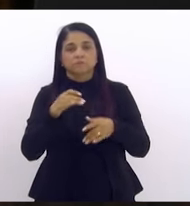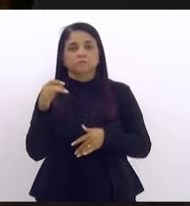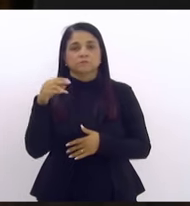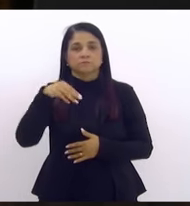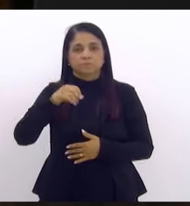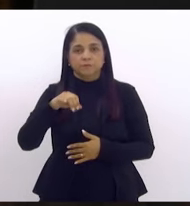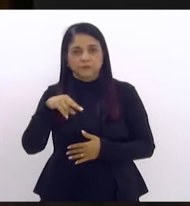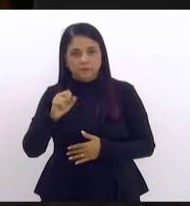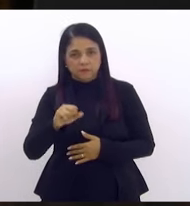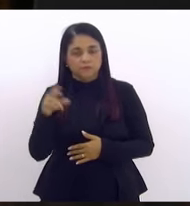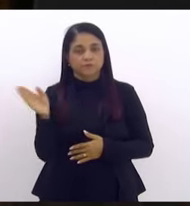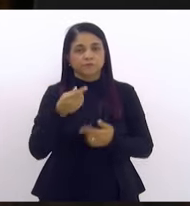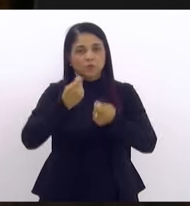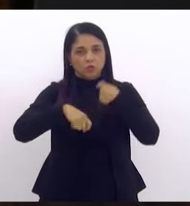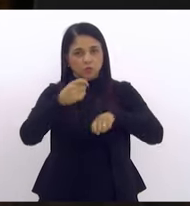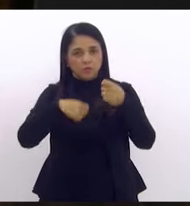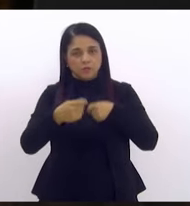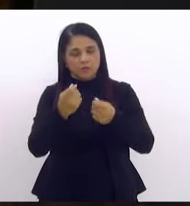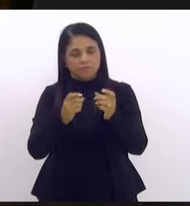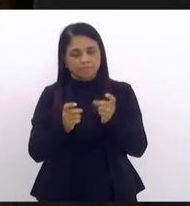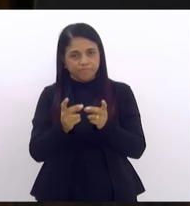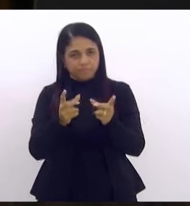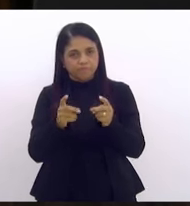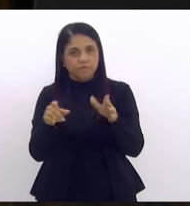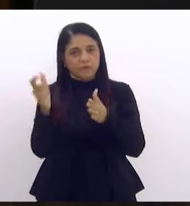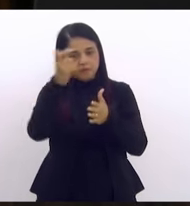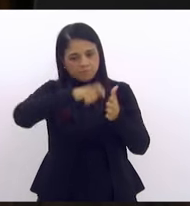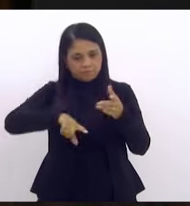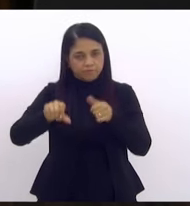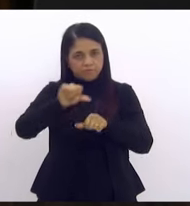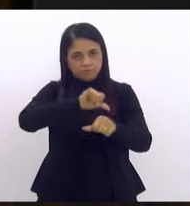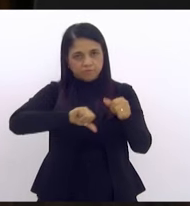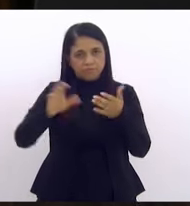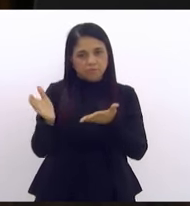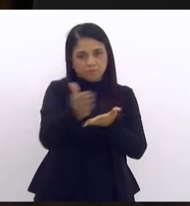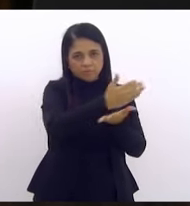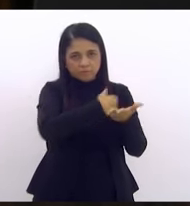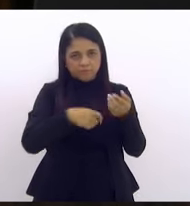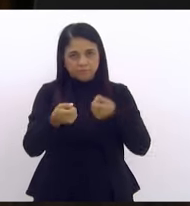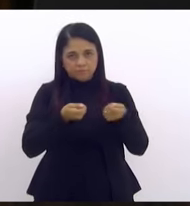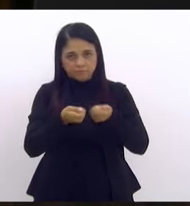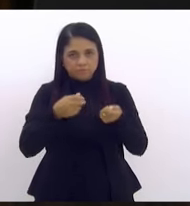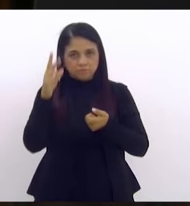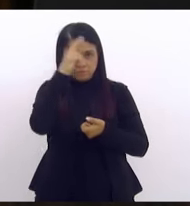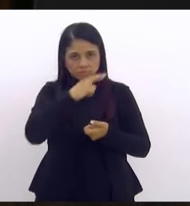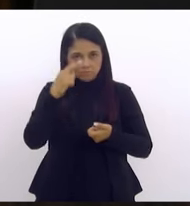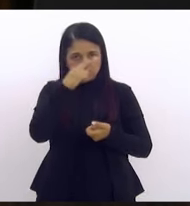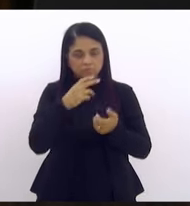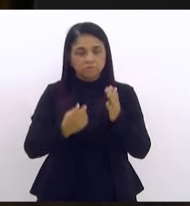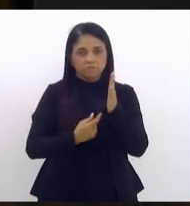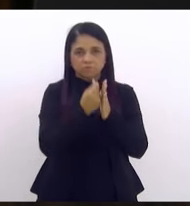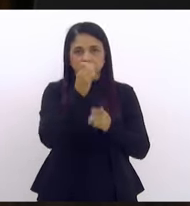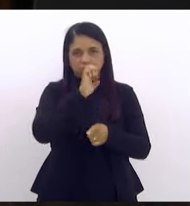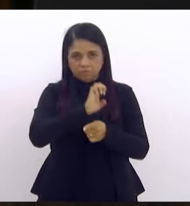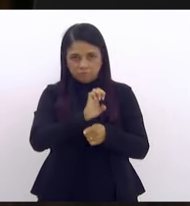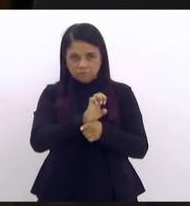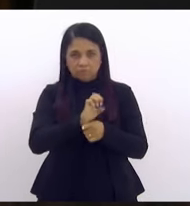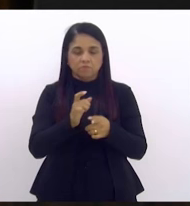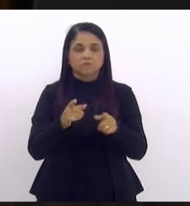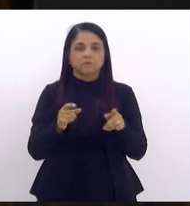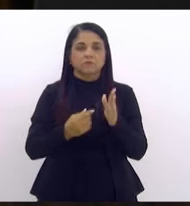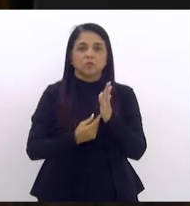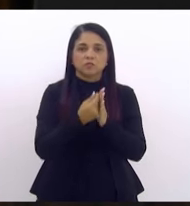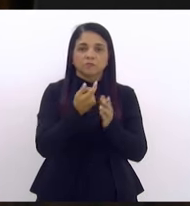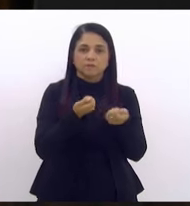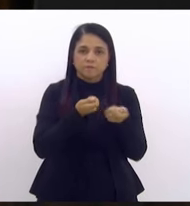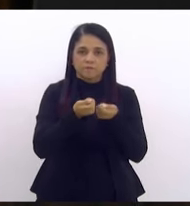Ambiente, de Economia, Indústria e Comércio, de Tributação, Controle da Arrecadação Estadual, de Fiscalização dos Tributos Estaduais e de